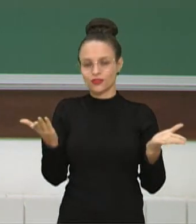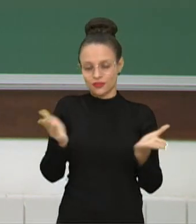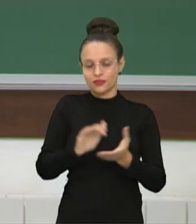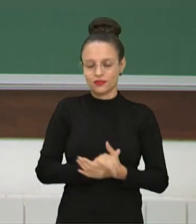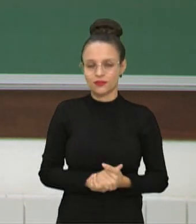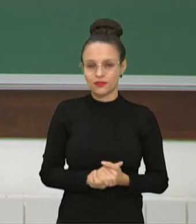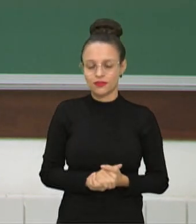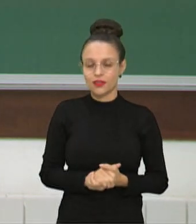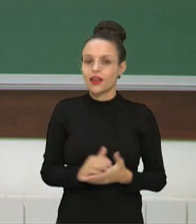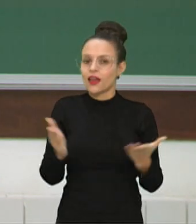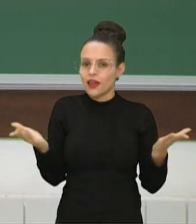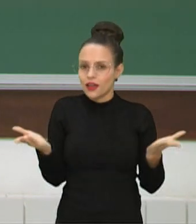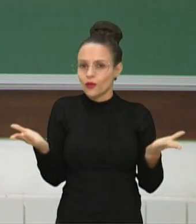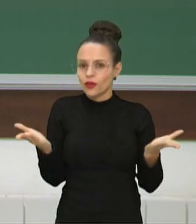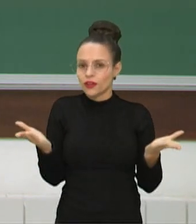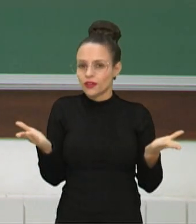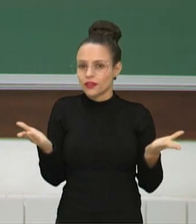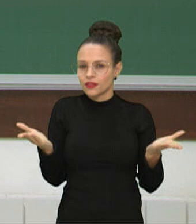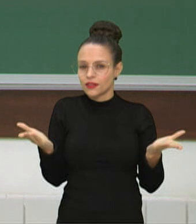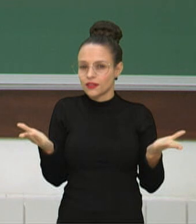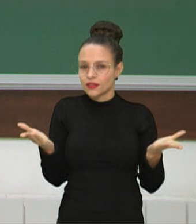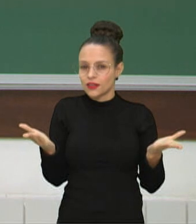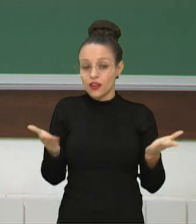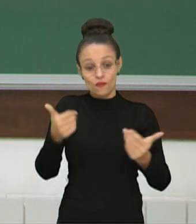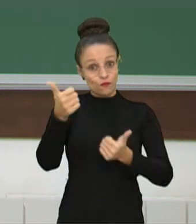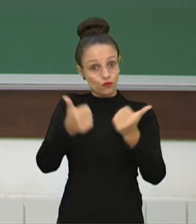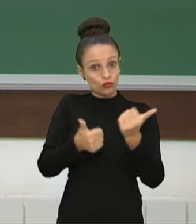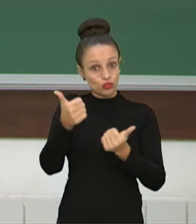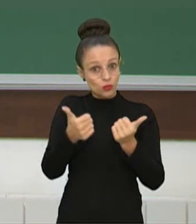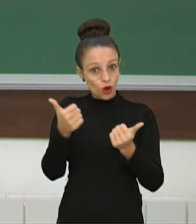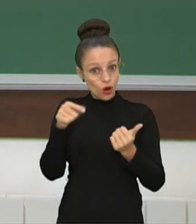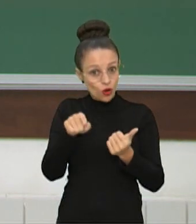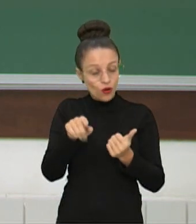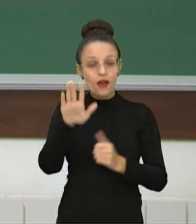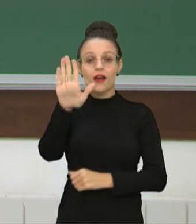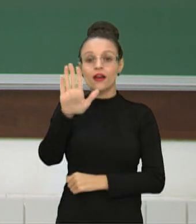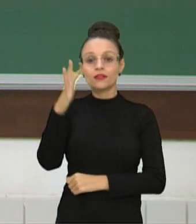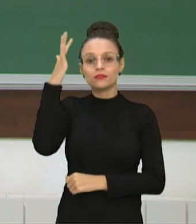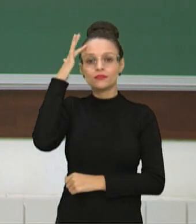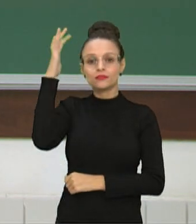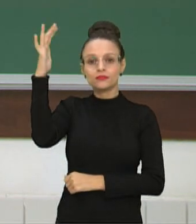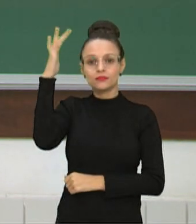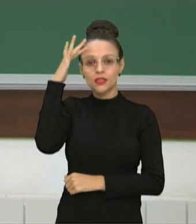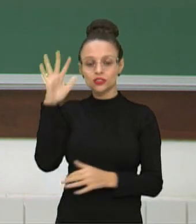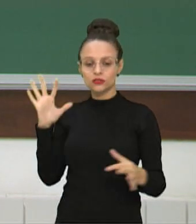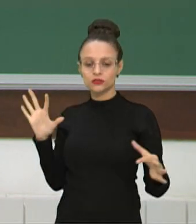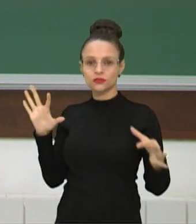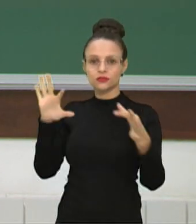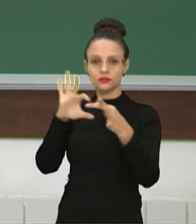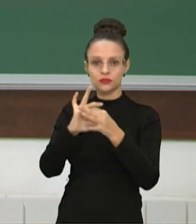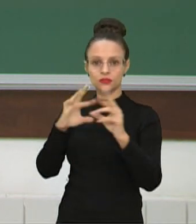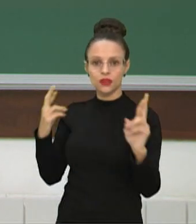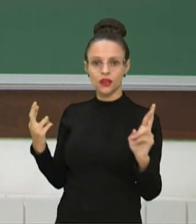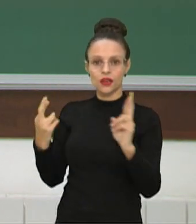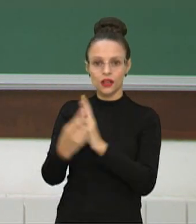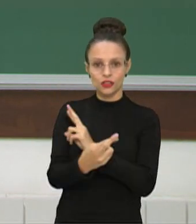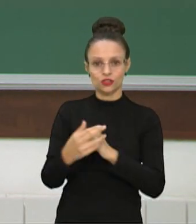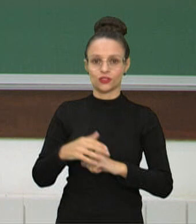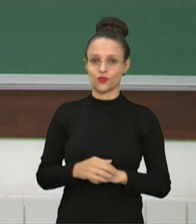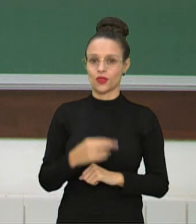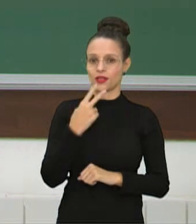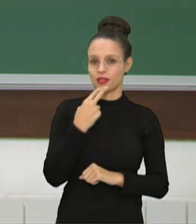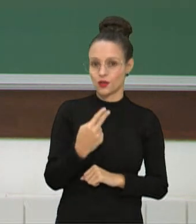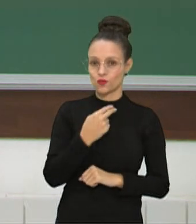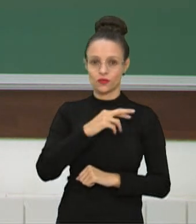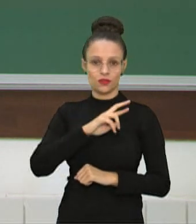irônico. Agora, por time de futebol. Agora, quando está relacionado o alfabeto,